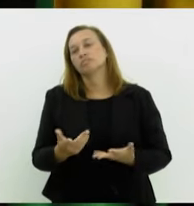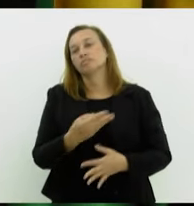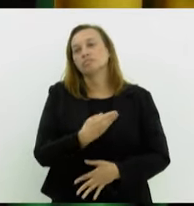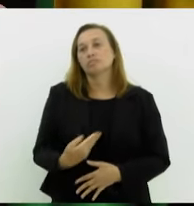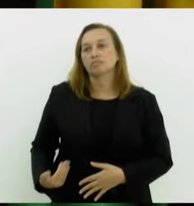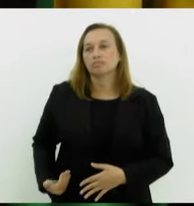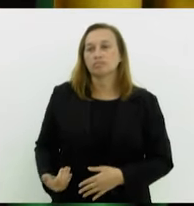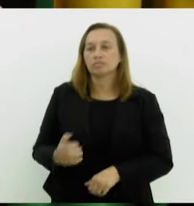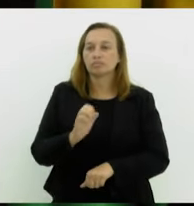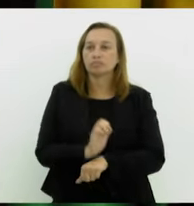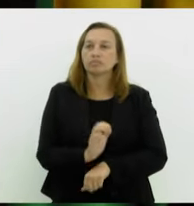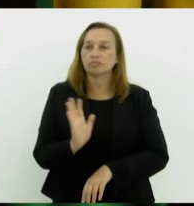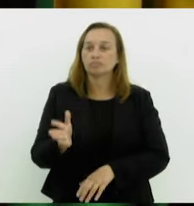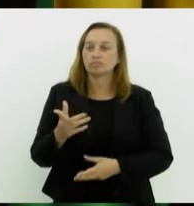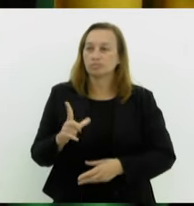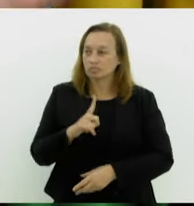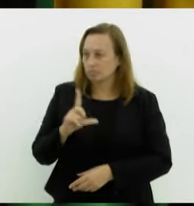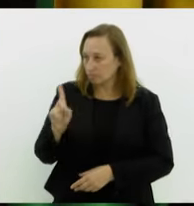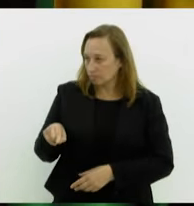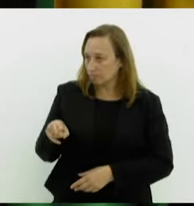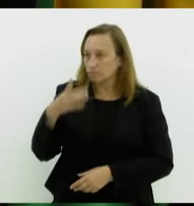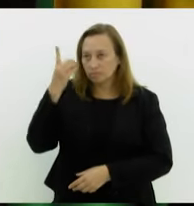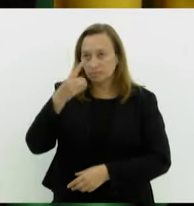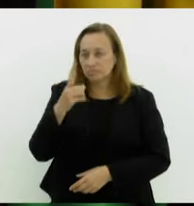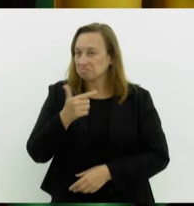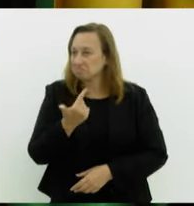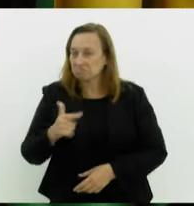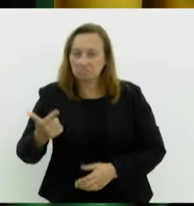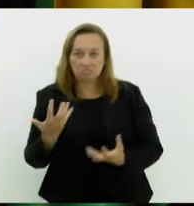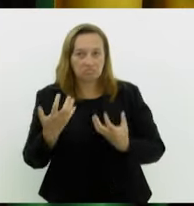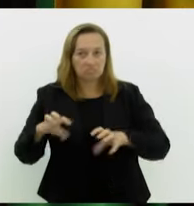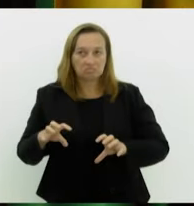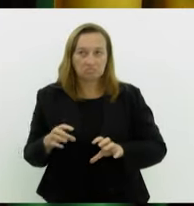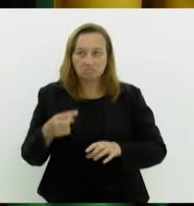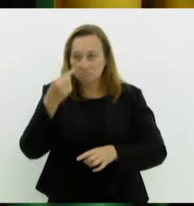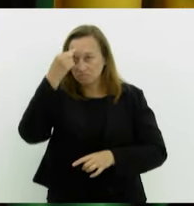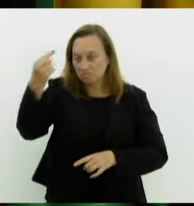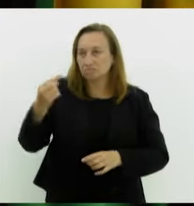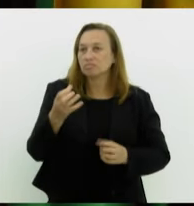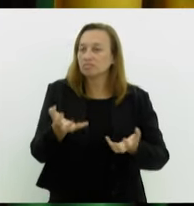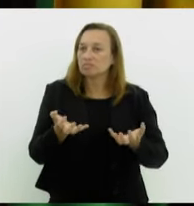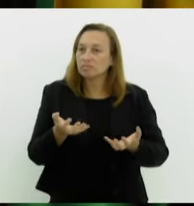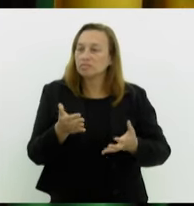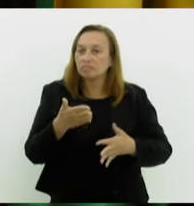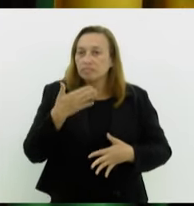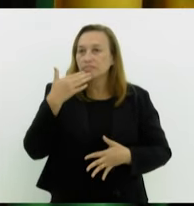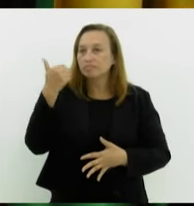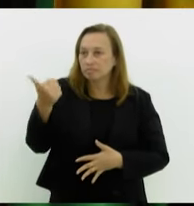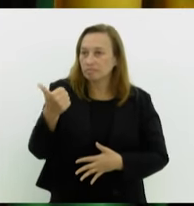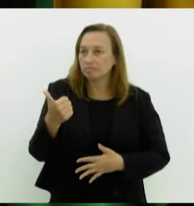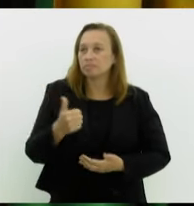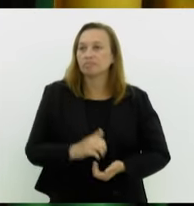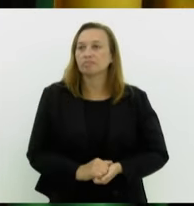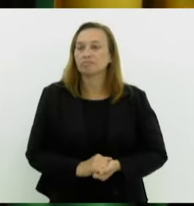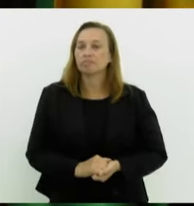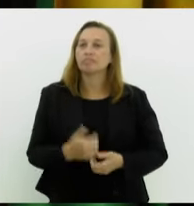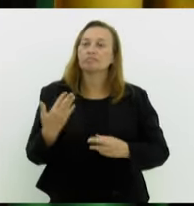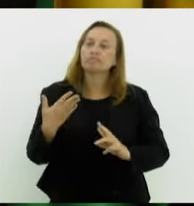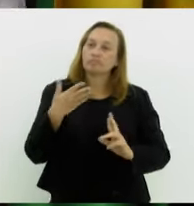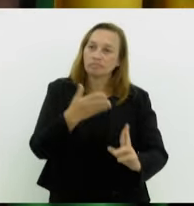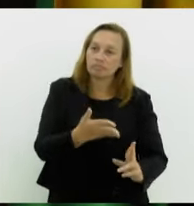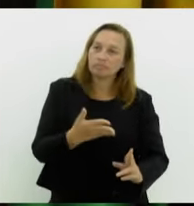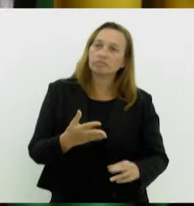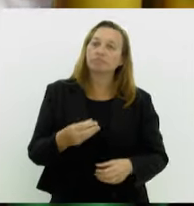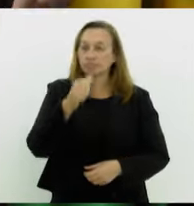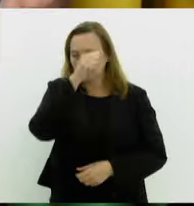estado já Já possui né deputada a gente não quer inventar roda a gente quer aprimorar a gente quer ser eh uma referência para que os